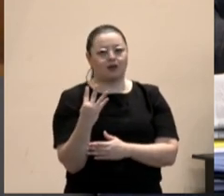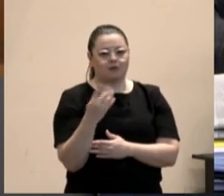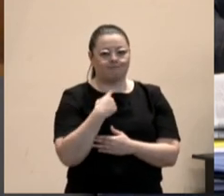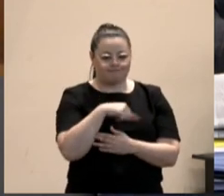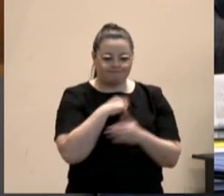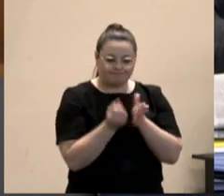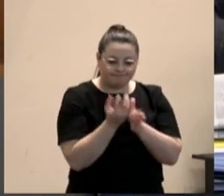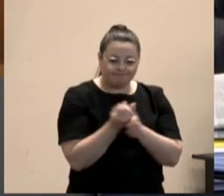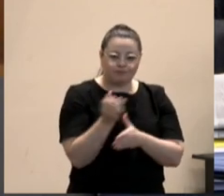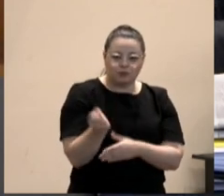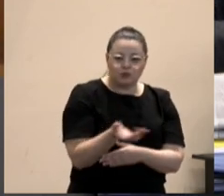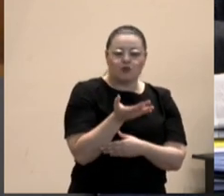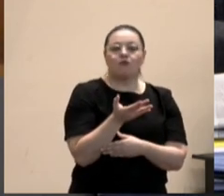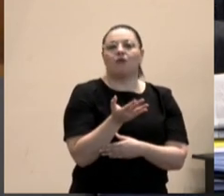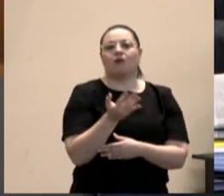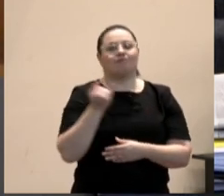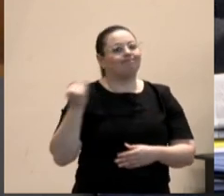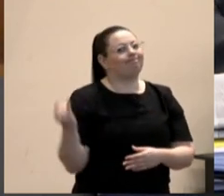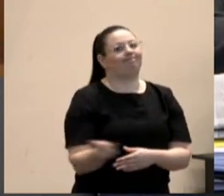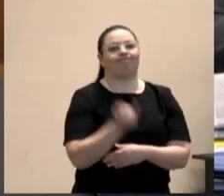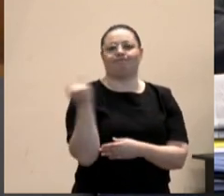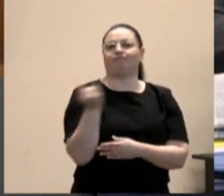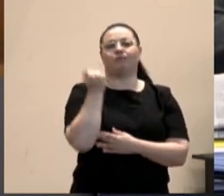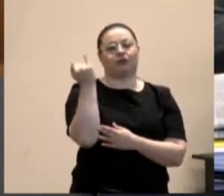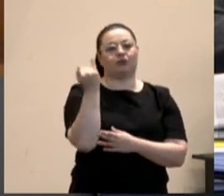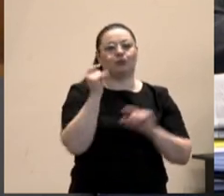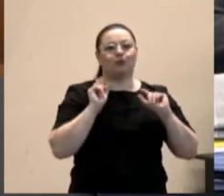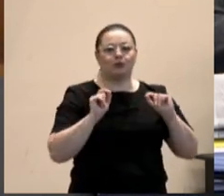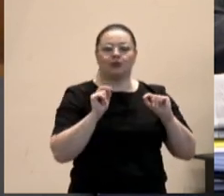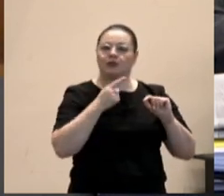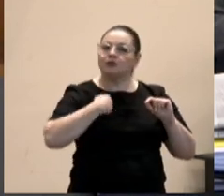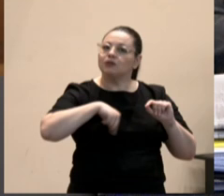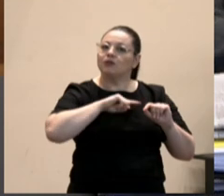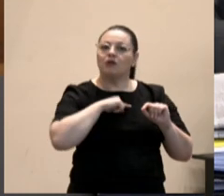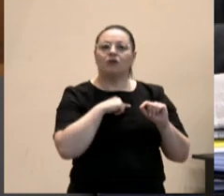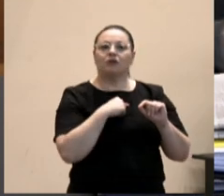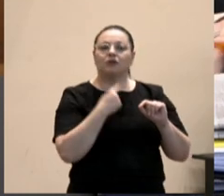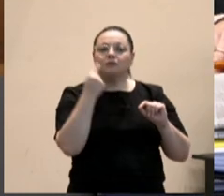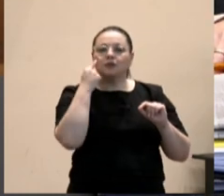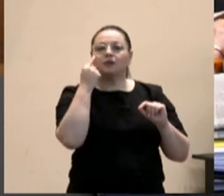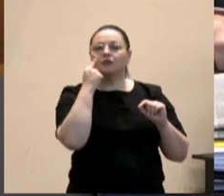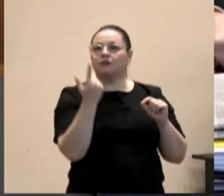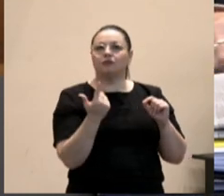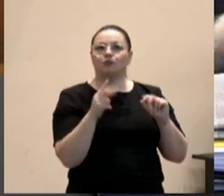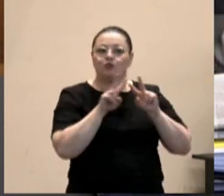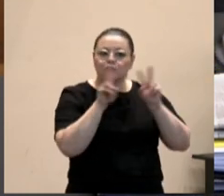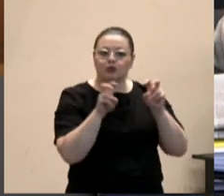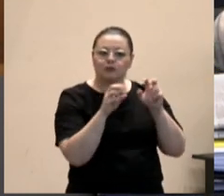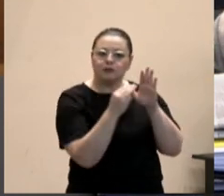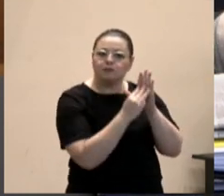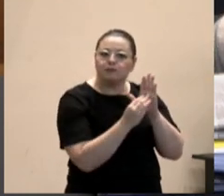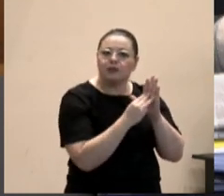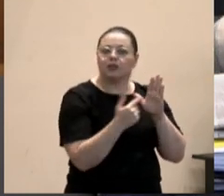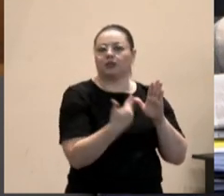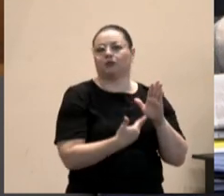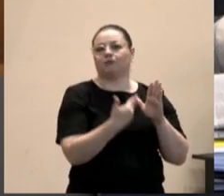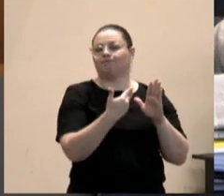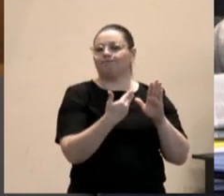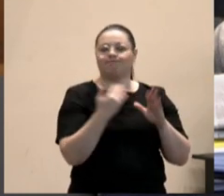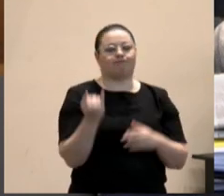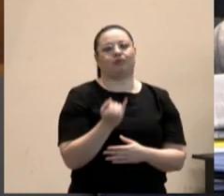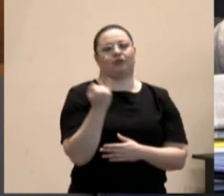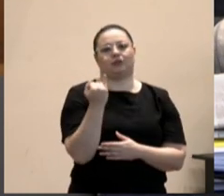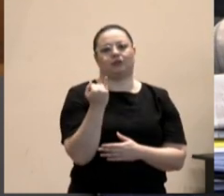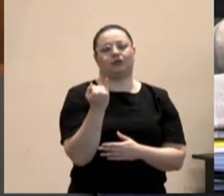2024-34, é fundamental redimensionarmos e reforçar as metas não cumpridas, fundamental, mas